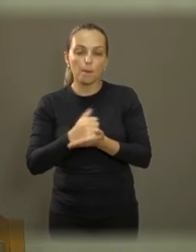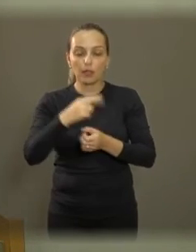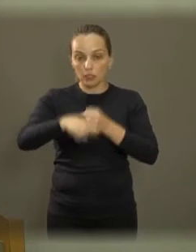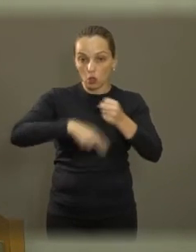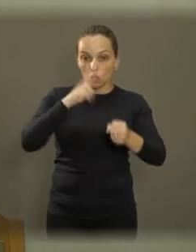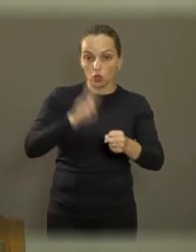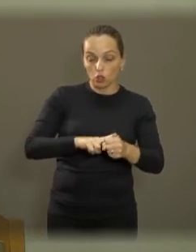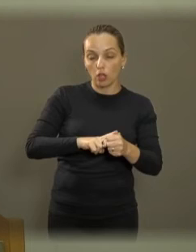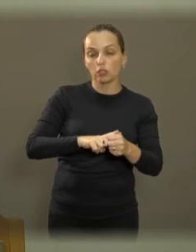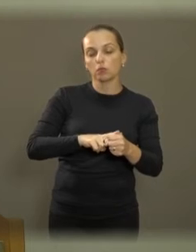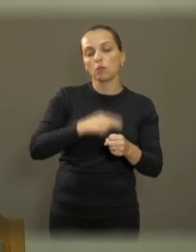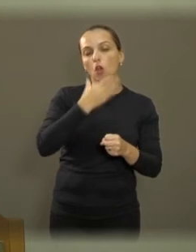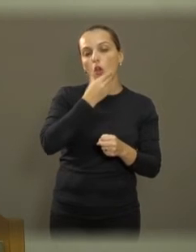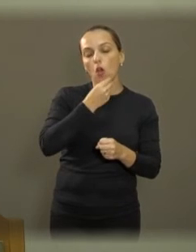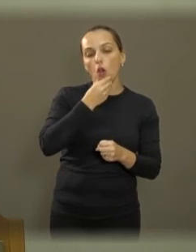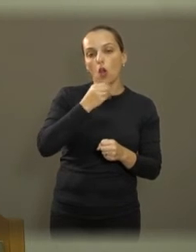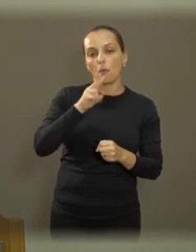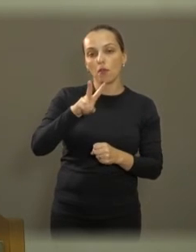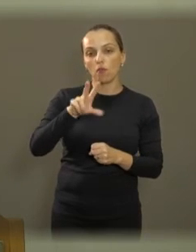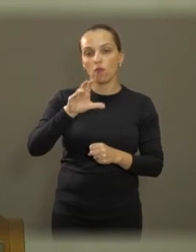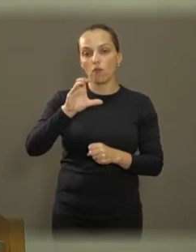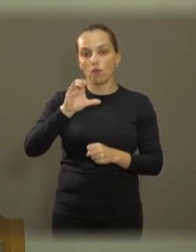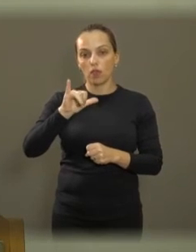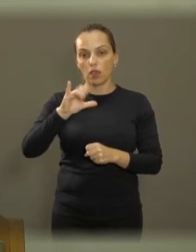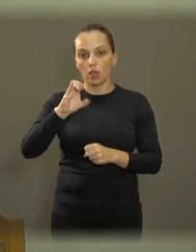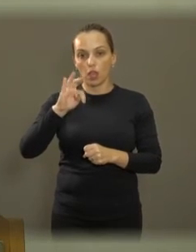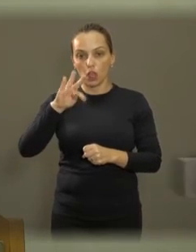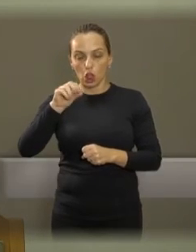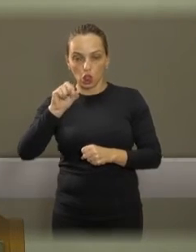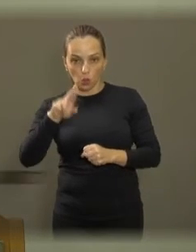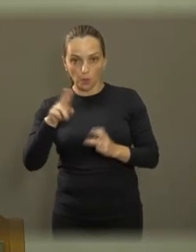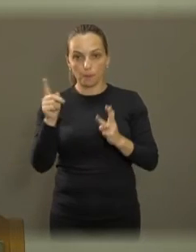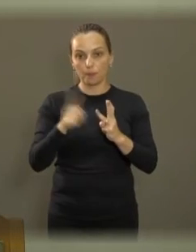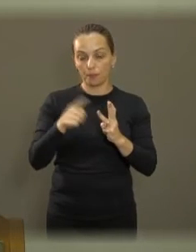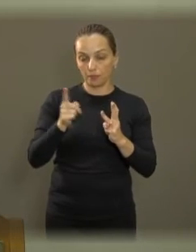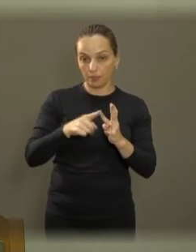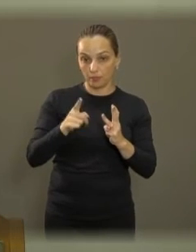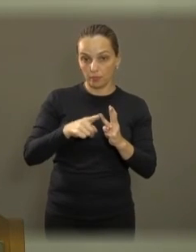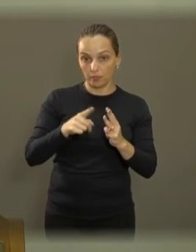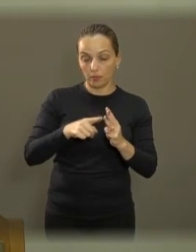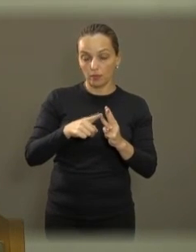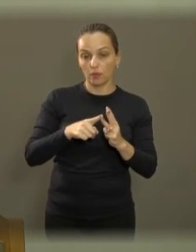Sacramento, muito obrigado pela presença. A diretora,